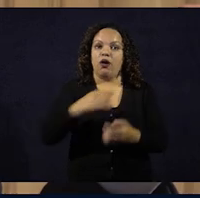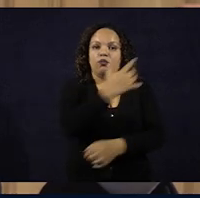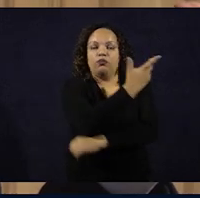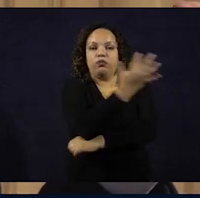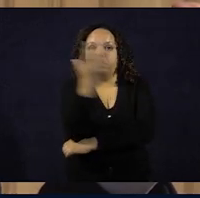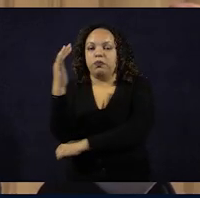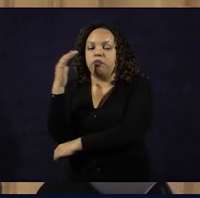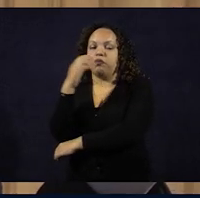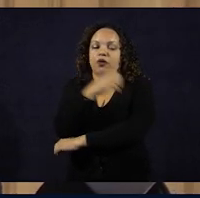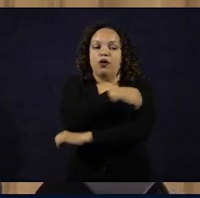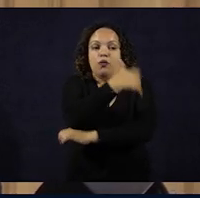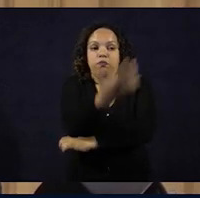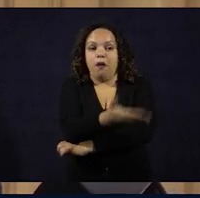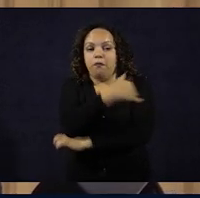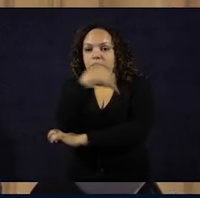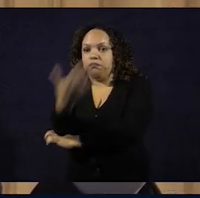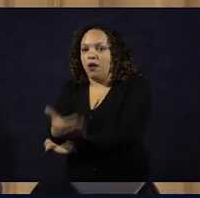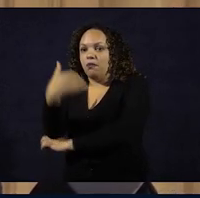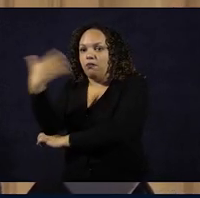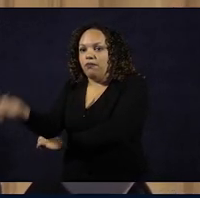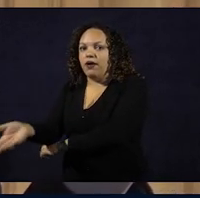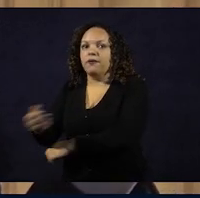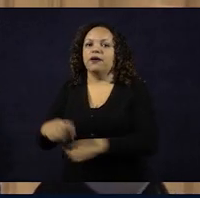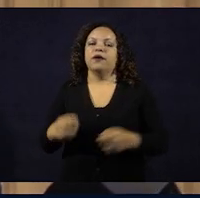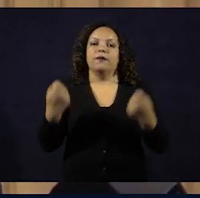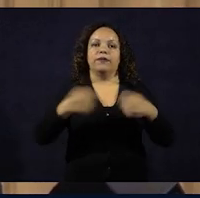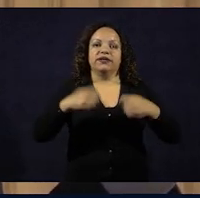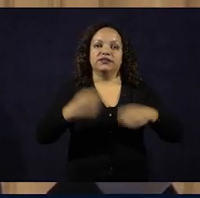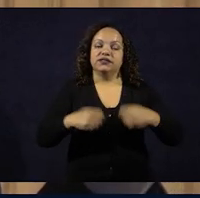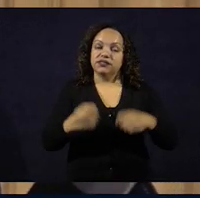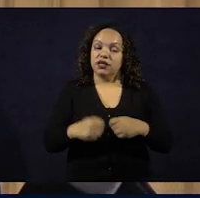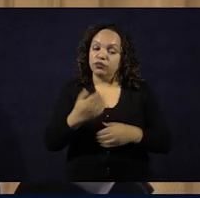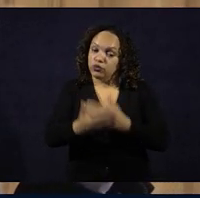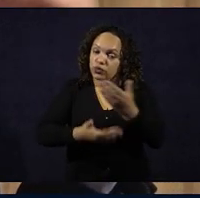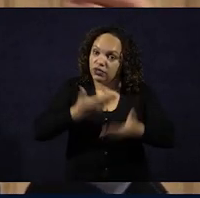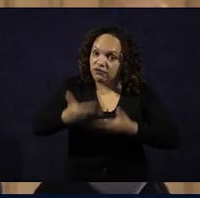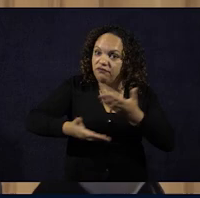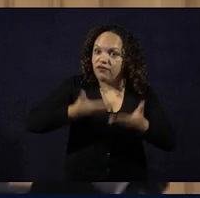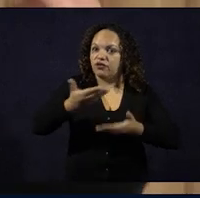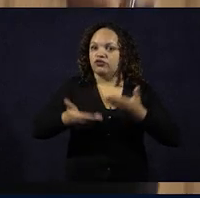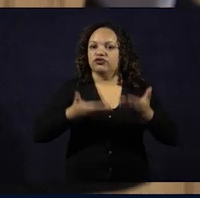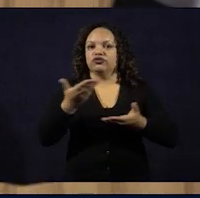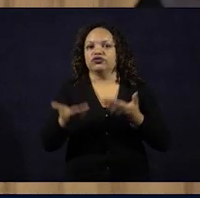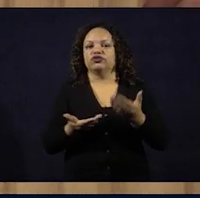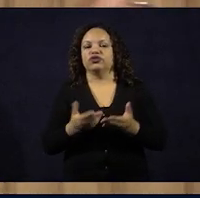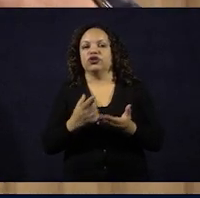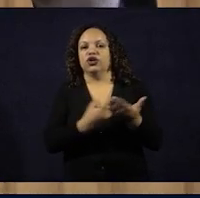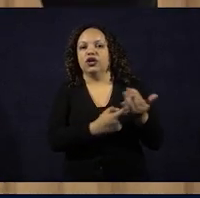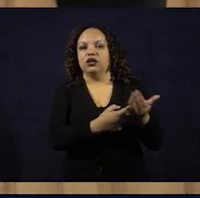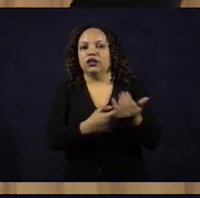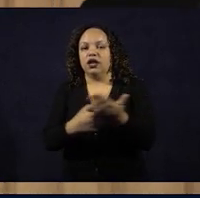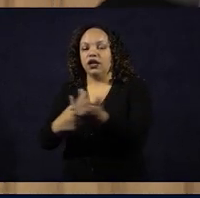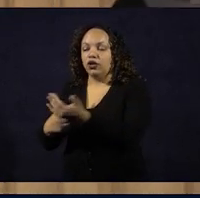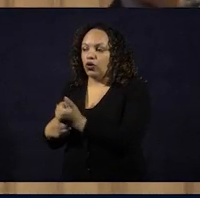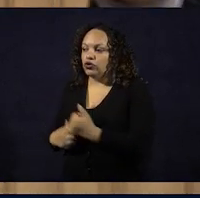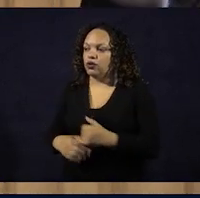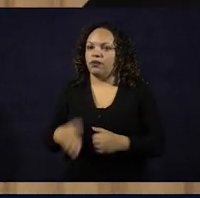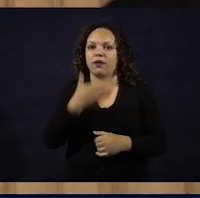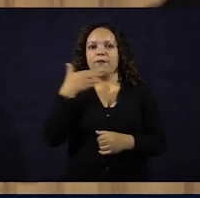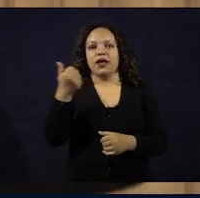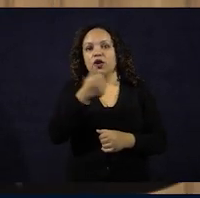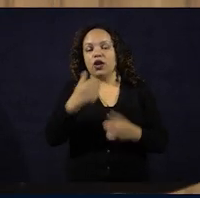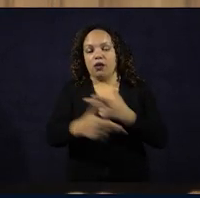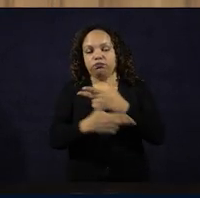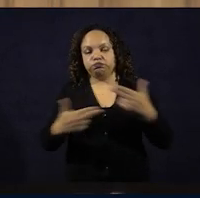E aí nós temos investido em tecnologia de blockchain para se monitorar fornecedor de fornecedor